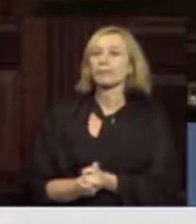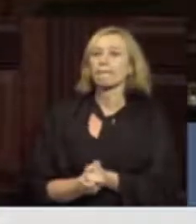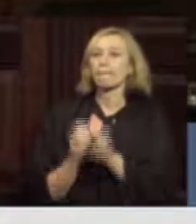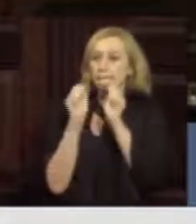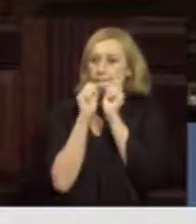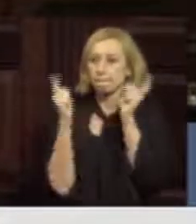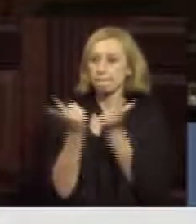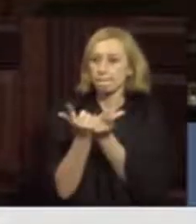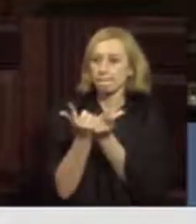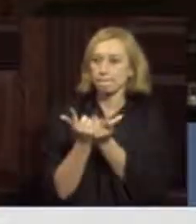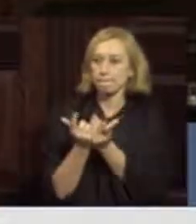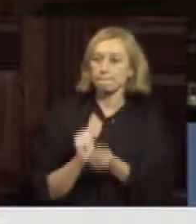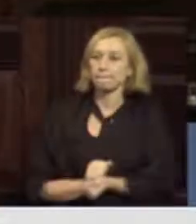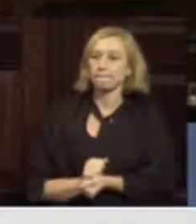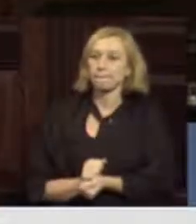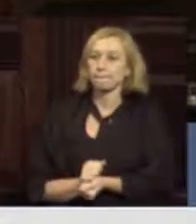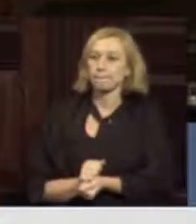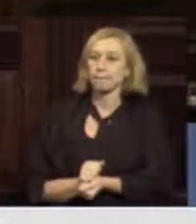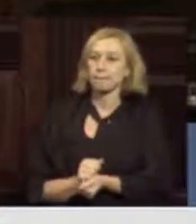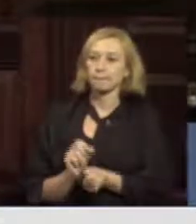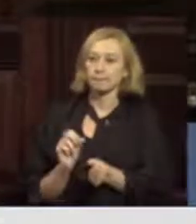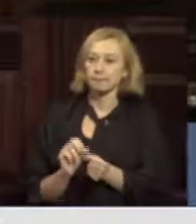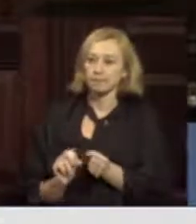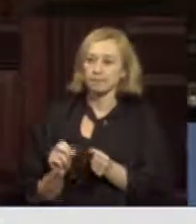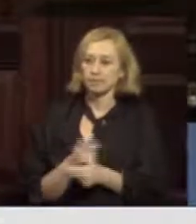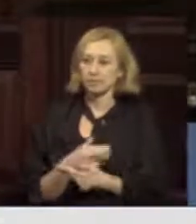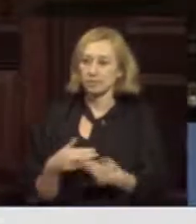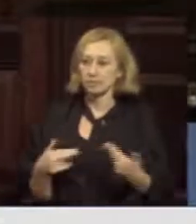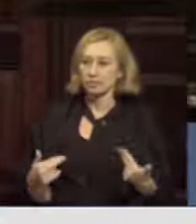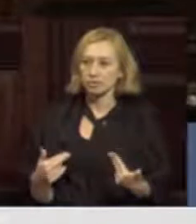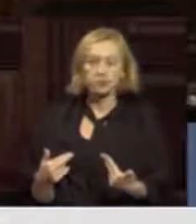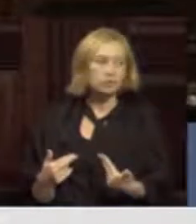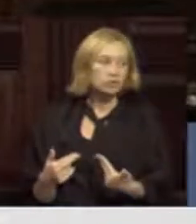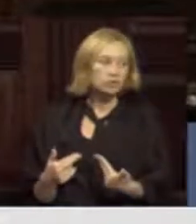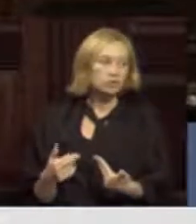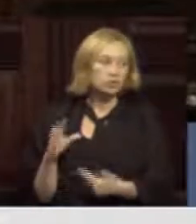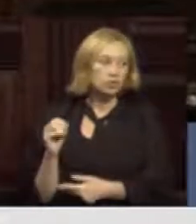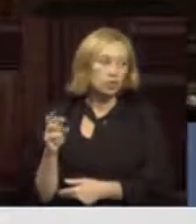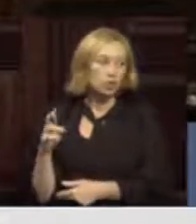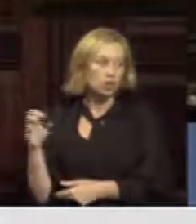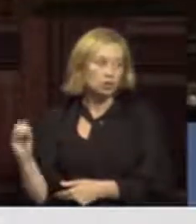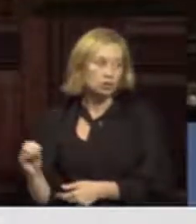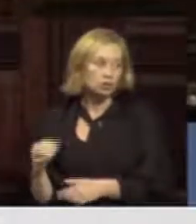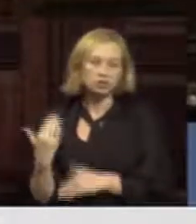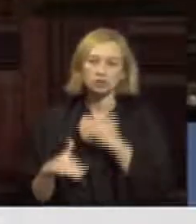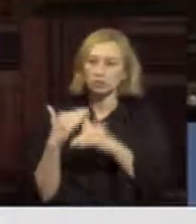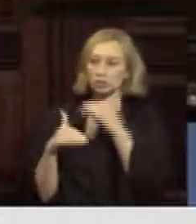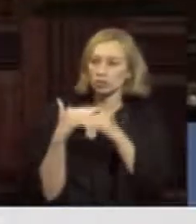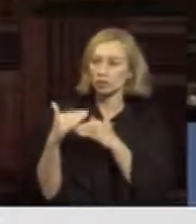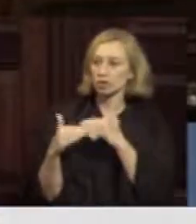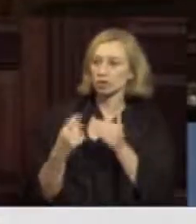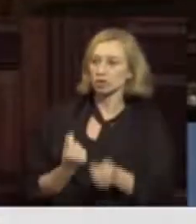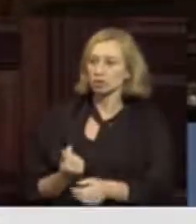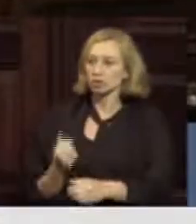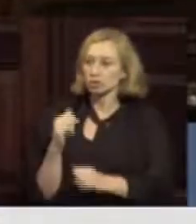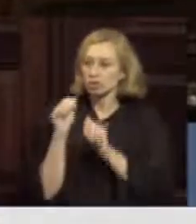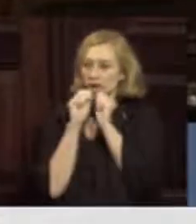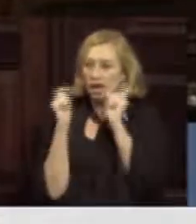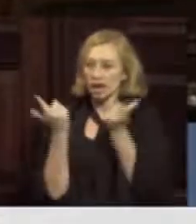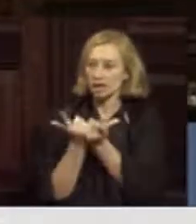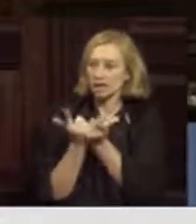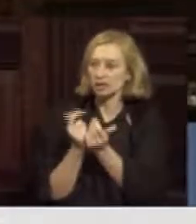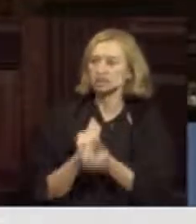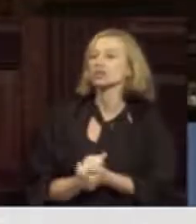Assembleia Legislativa, nós realizamos um seminário junto com o Fórum de Desenvolvimento Econômico da Alerj, agradeço